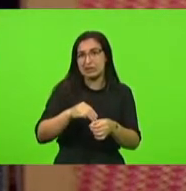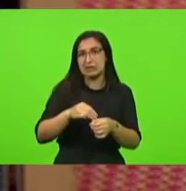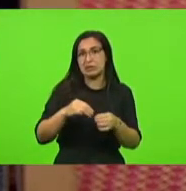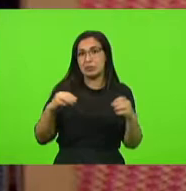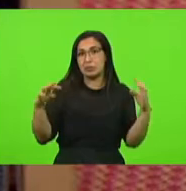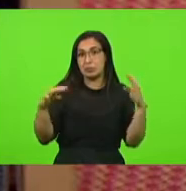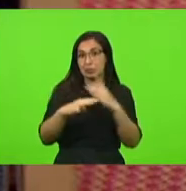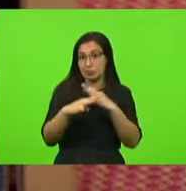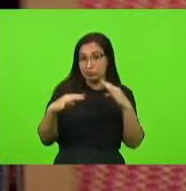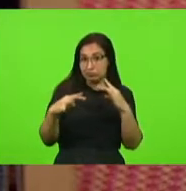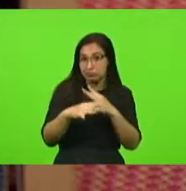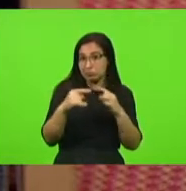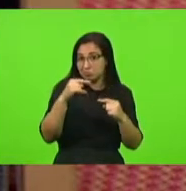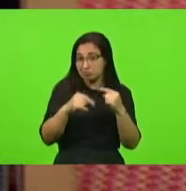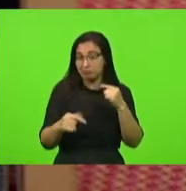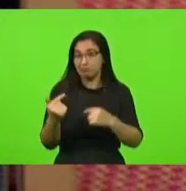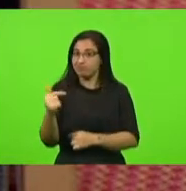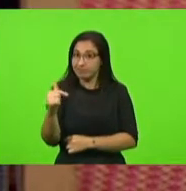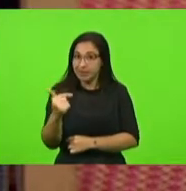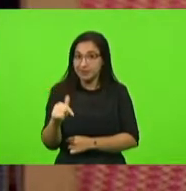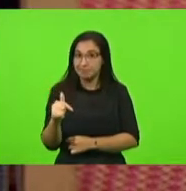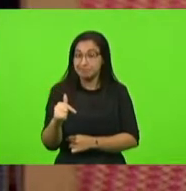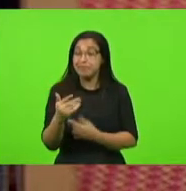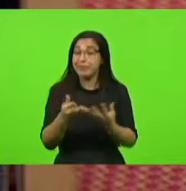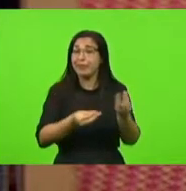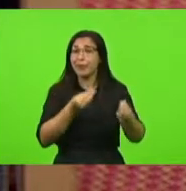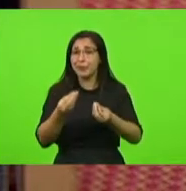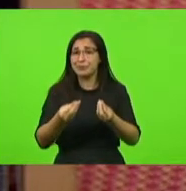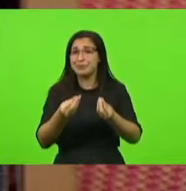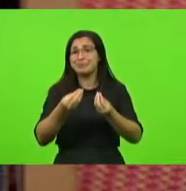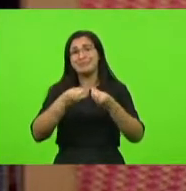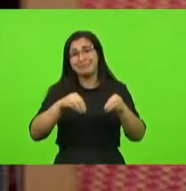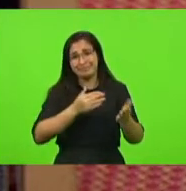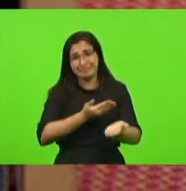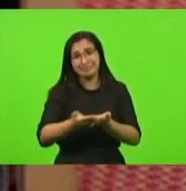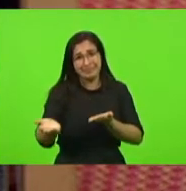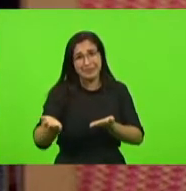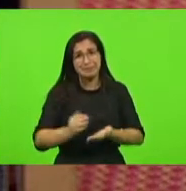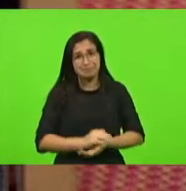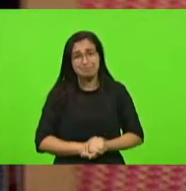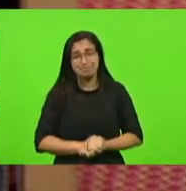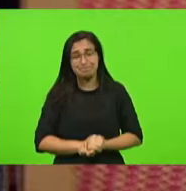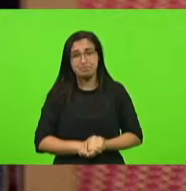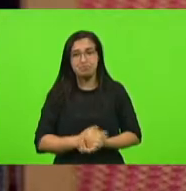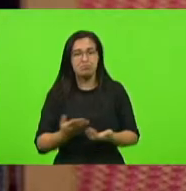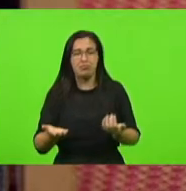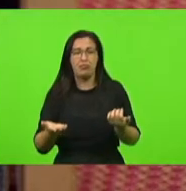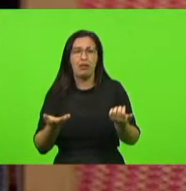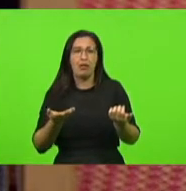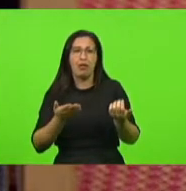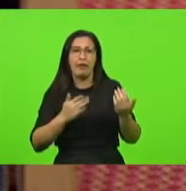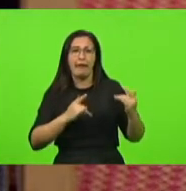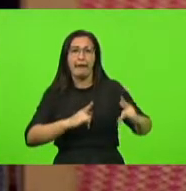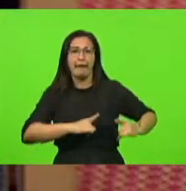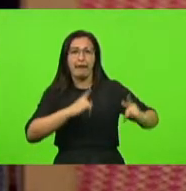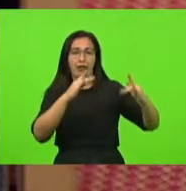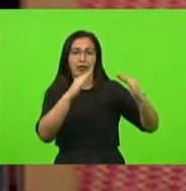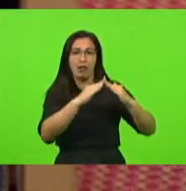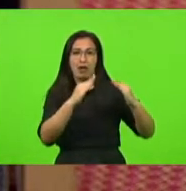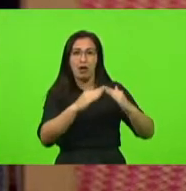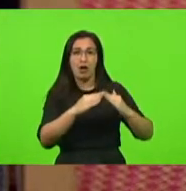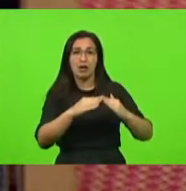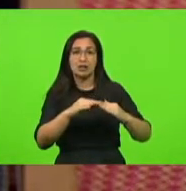região metropolitana, ficavam prejudicados. Financiamento habitacional lá era no